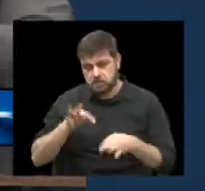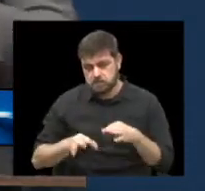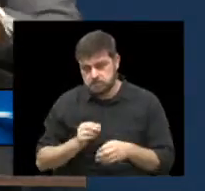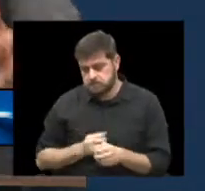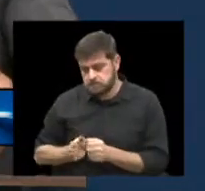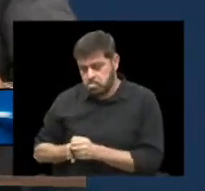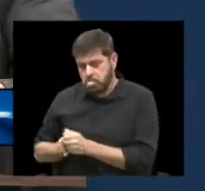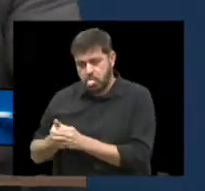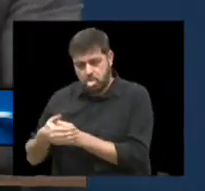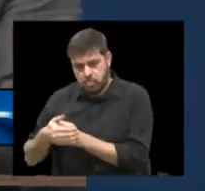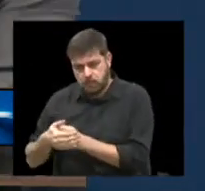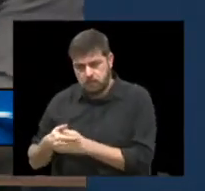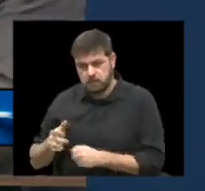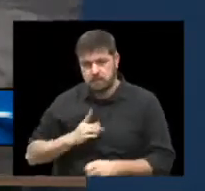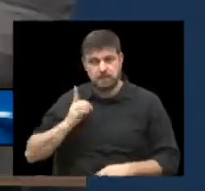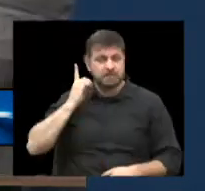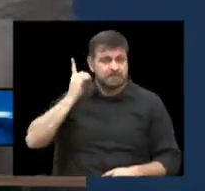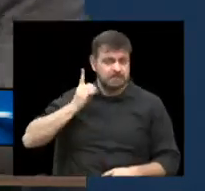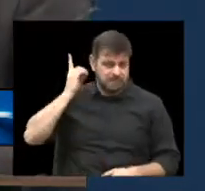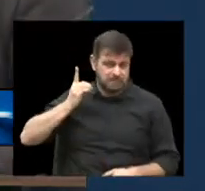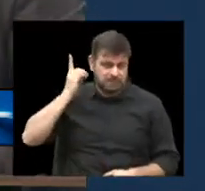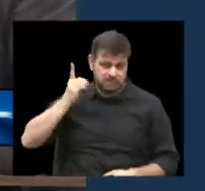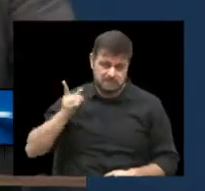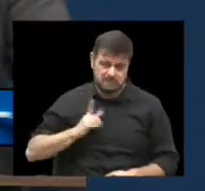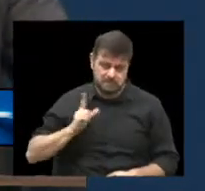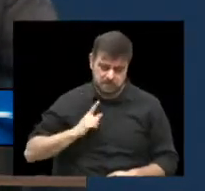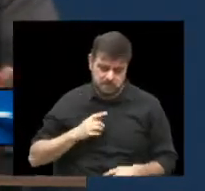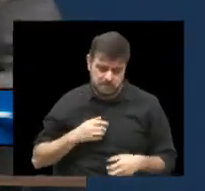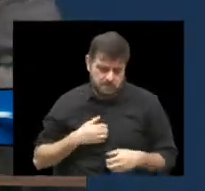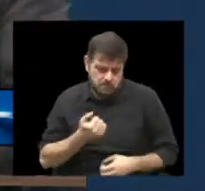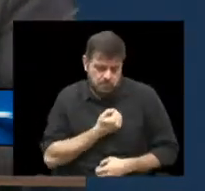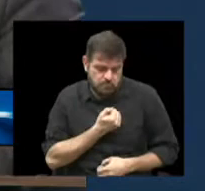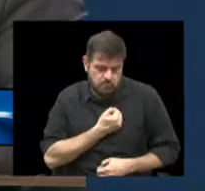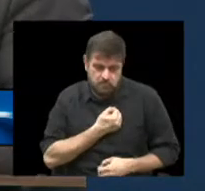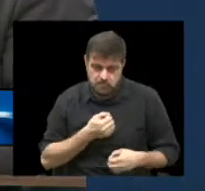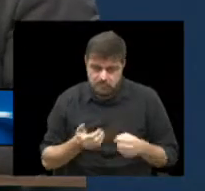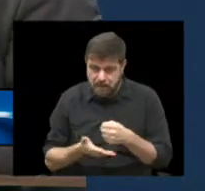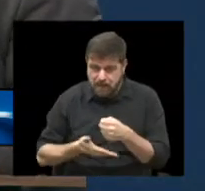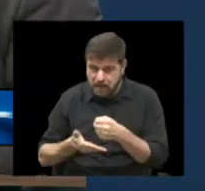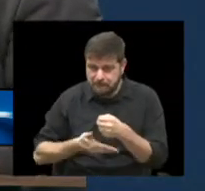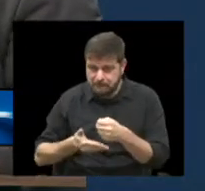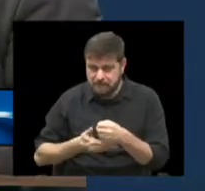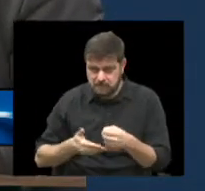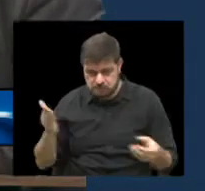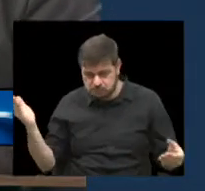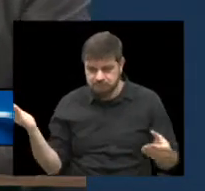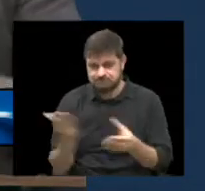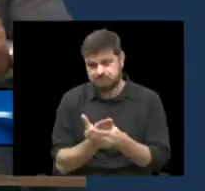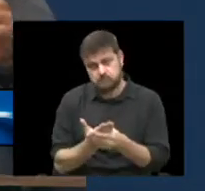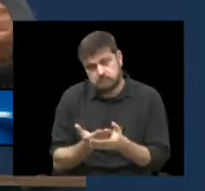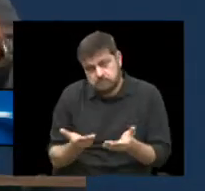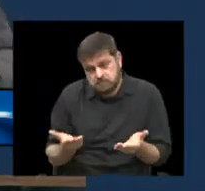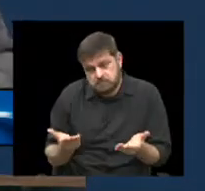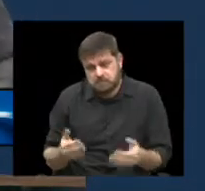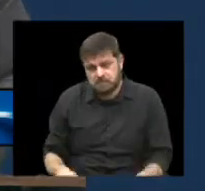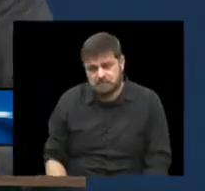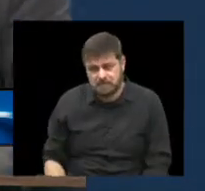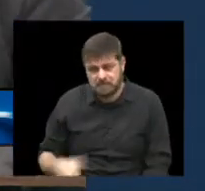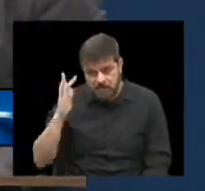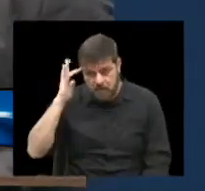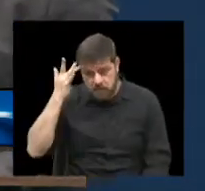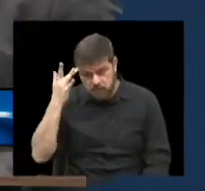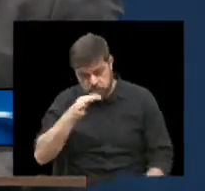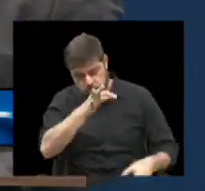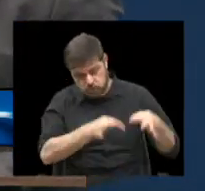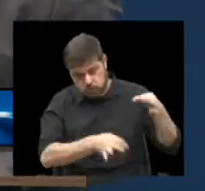aí se juntem os deputados e tem o número mínimo ou o número que permita que ele seja processado. Agora, achar que